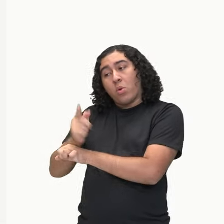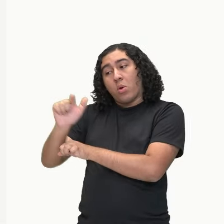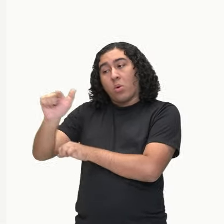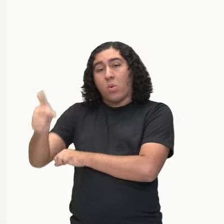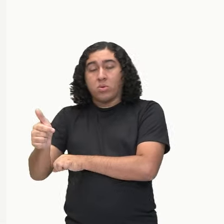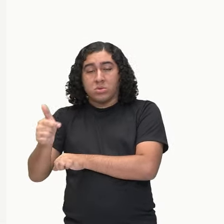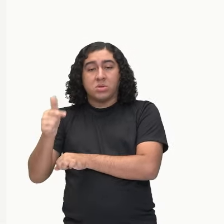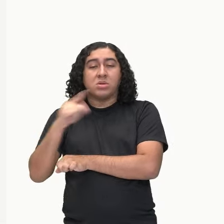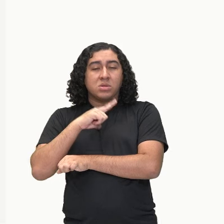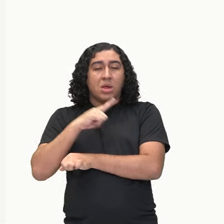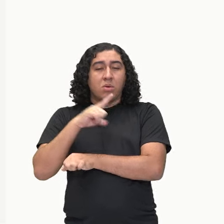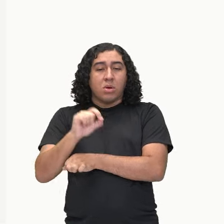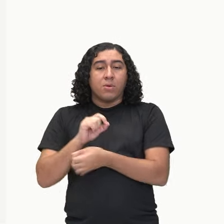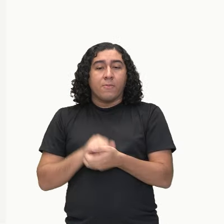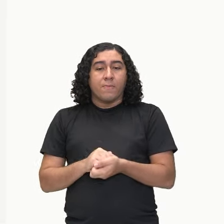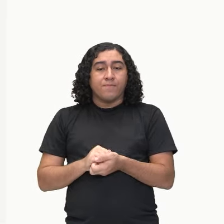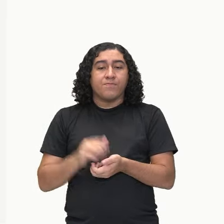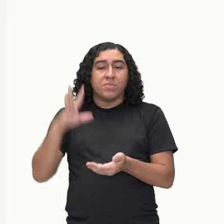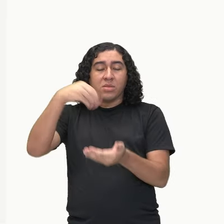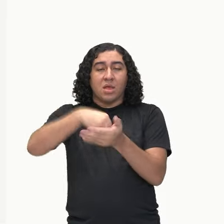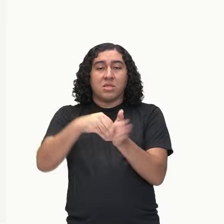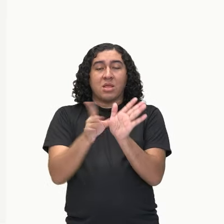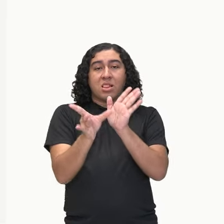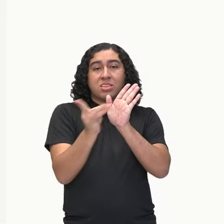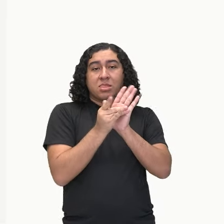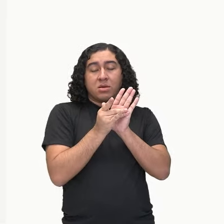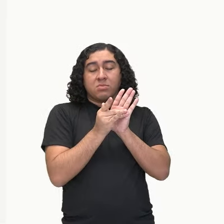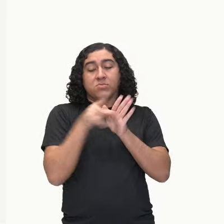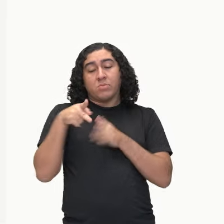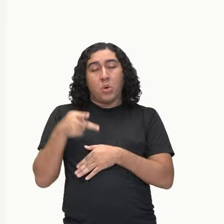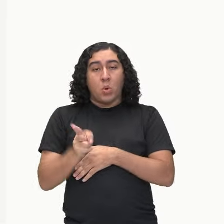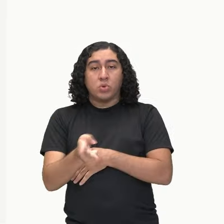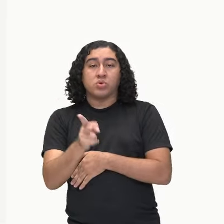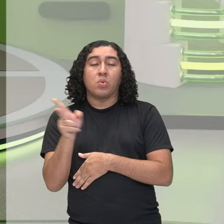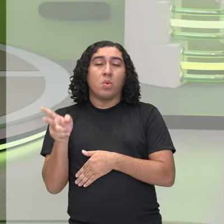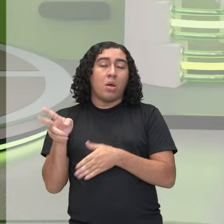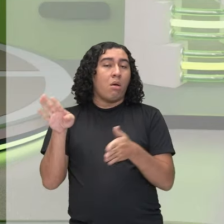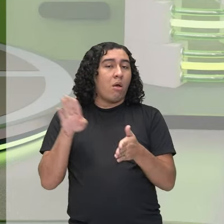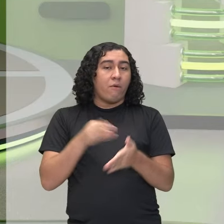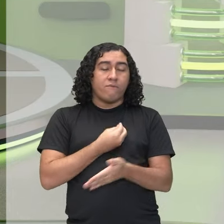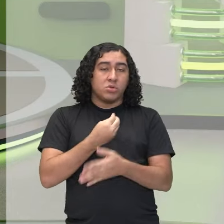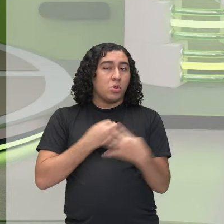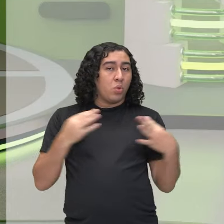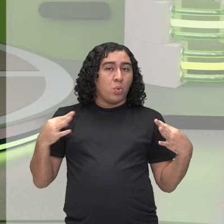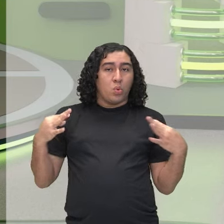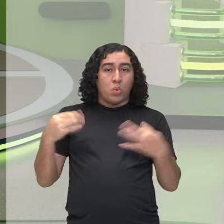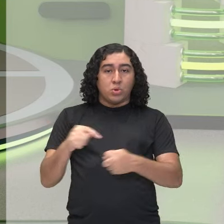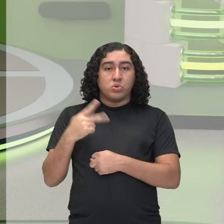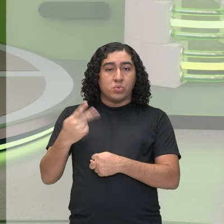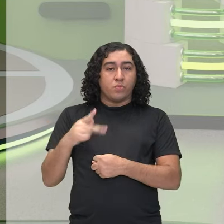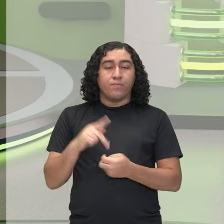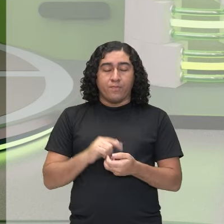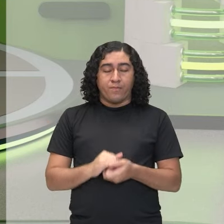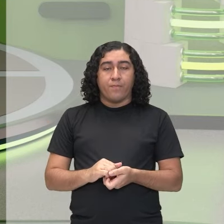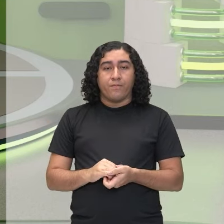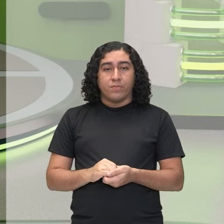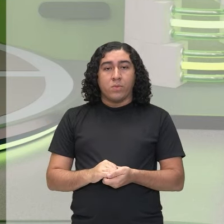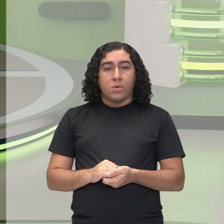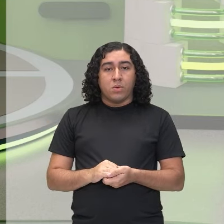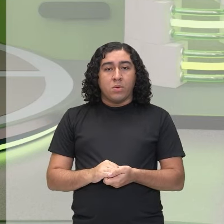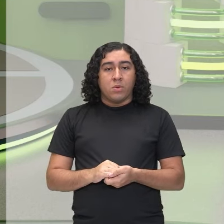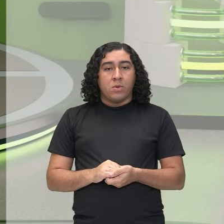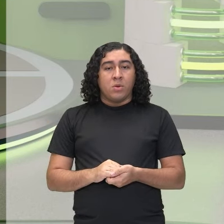no substrato, no caso da ostra, e permanecer ali a sua vida, né? A sua vida quase toda, se não